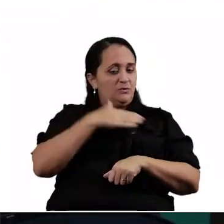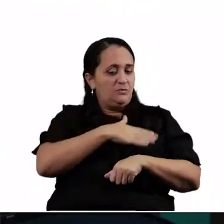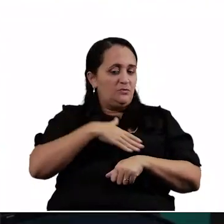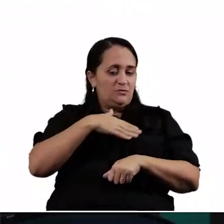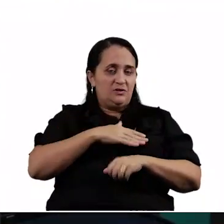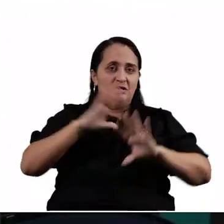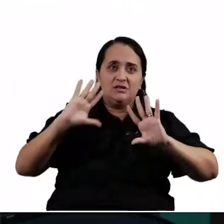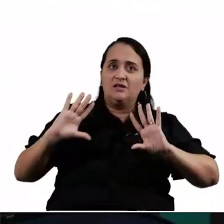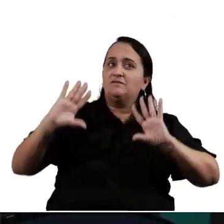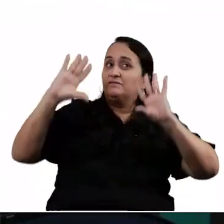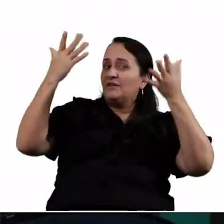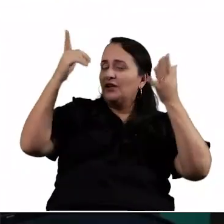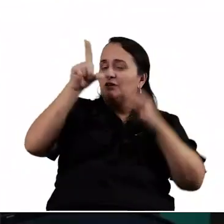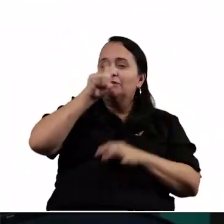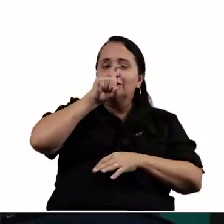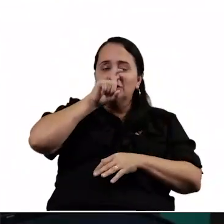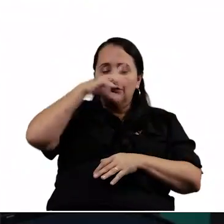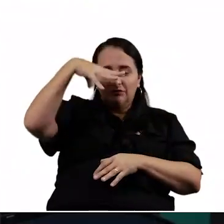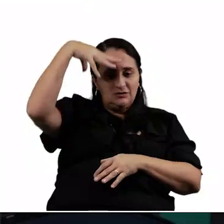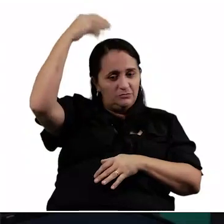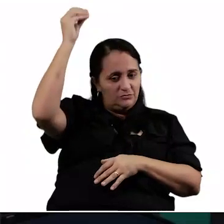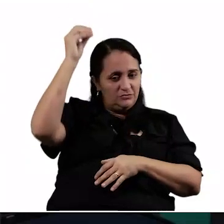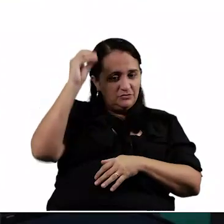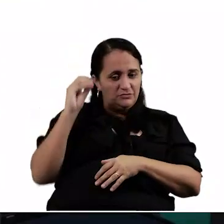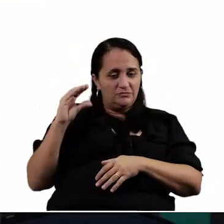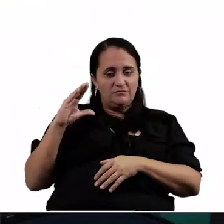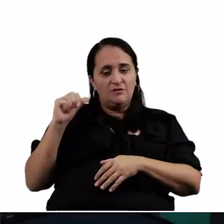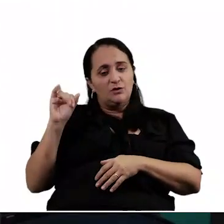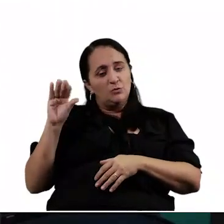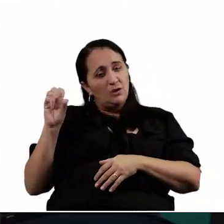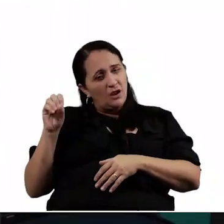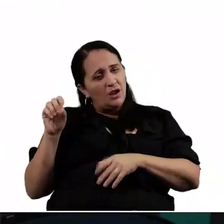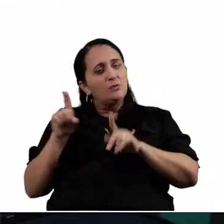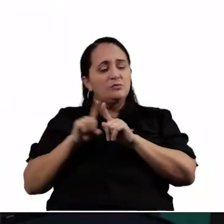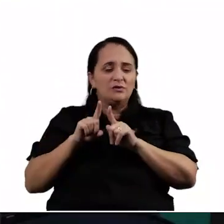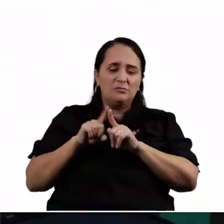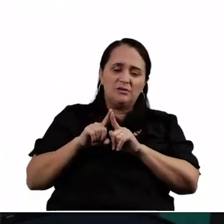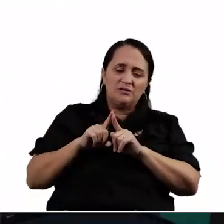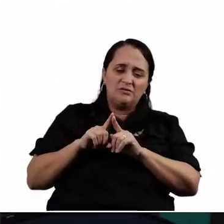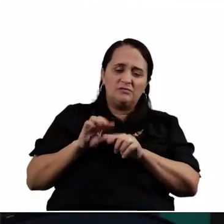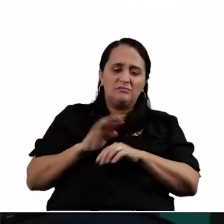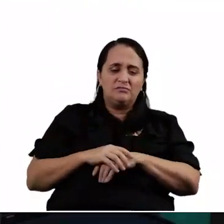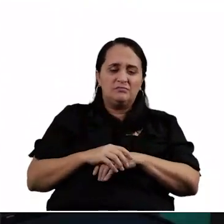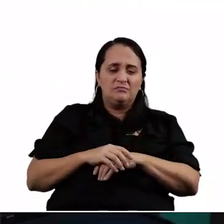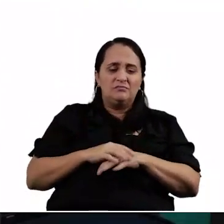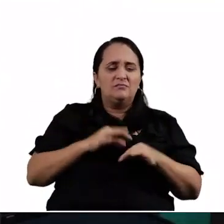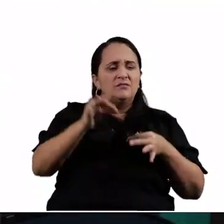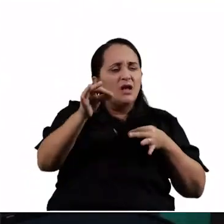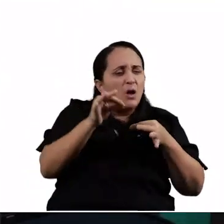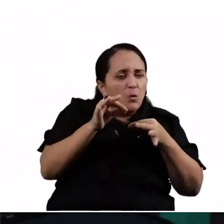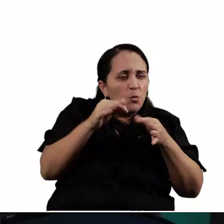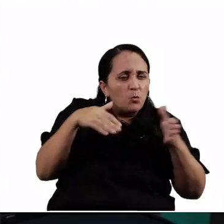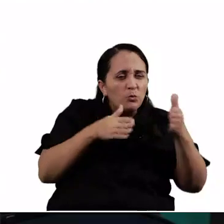bruxas é do Caio também foi bem legal mas assustadora é cortando o caminho eu achei que foi mais leve não